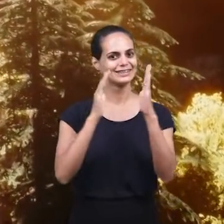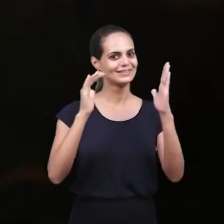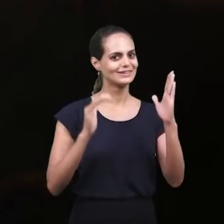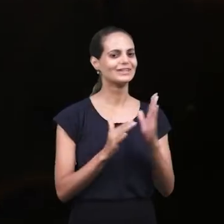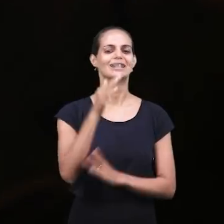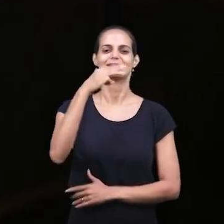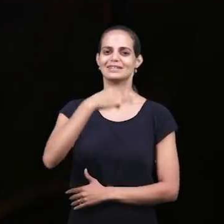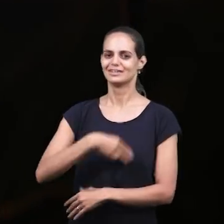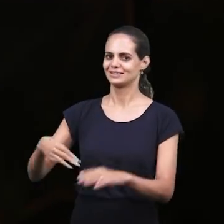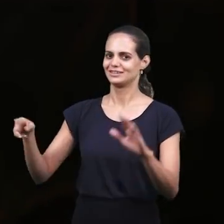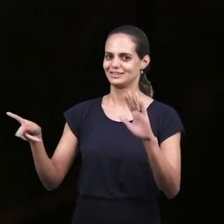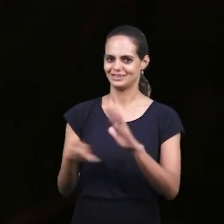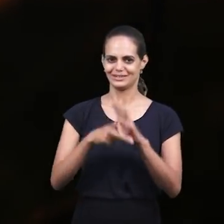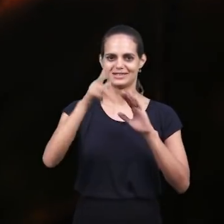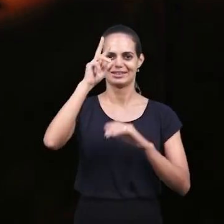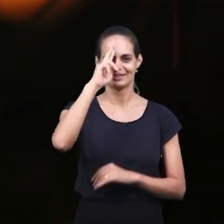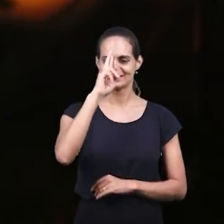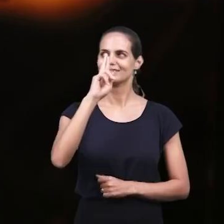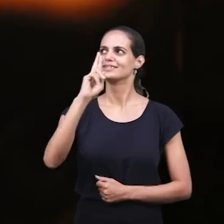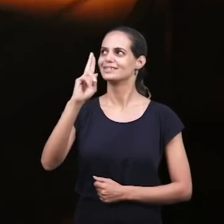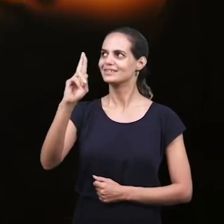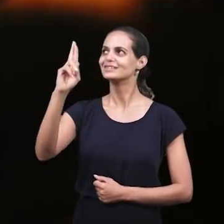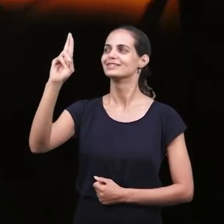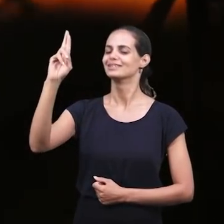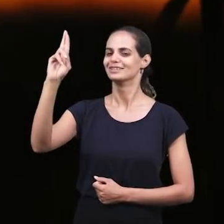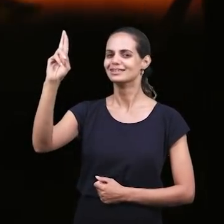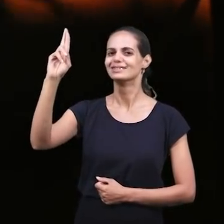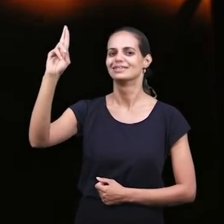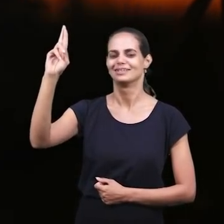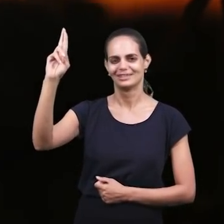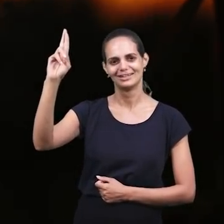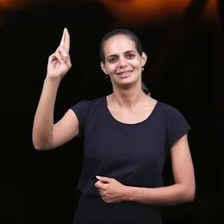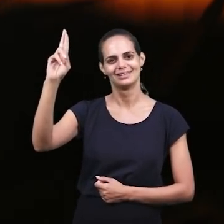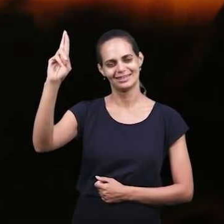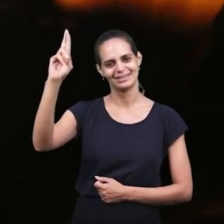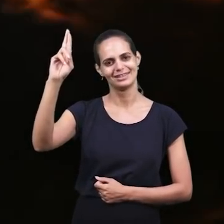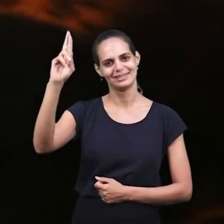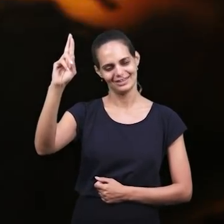Cantarei as misericórdias do Senhor.